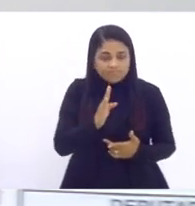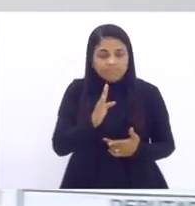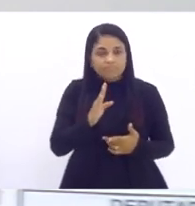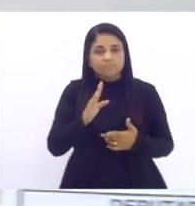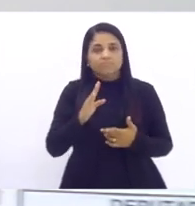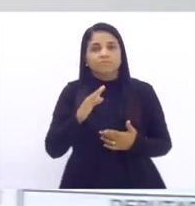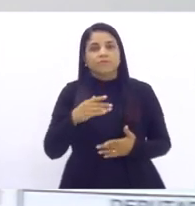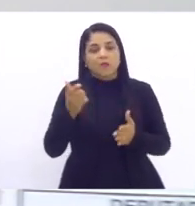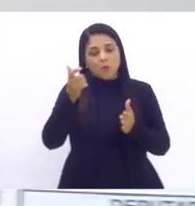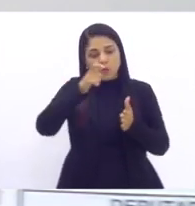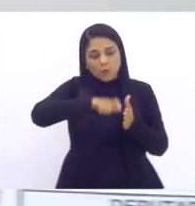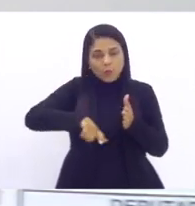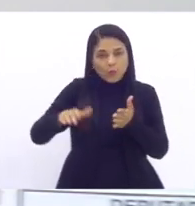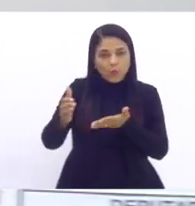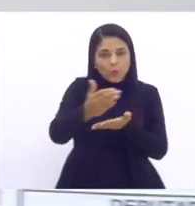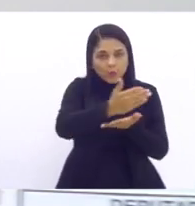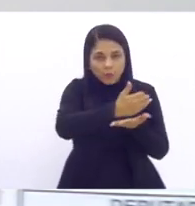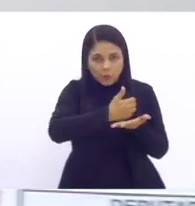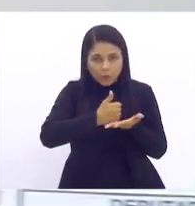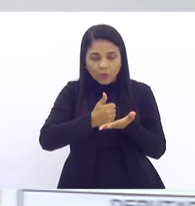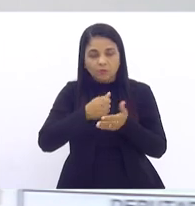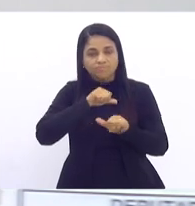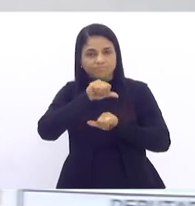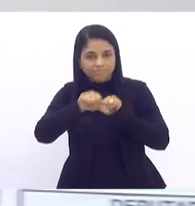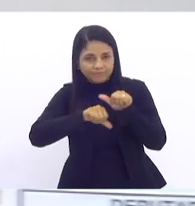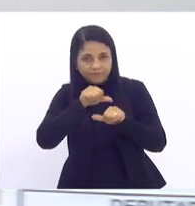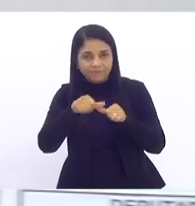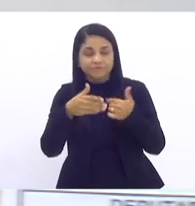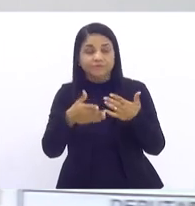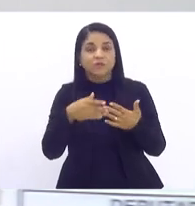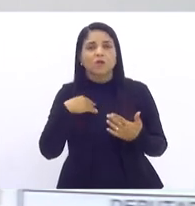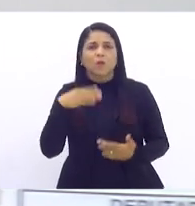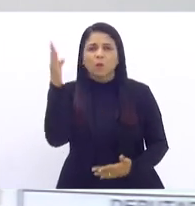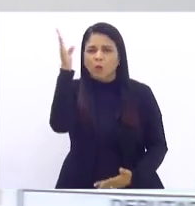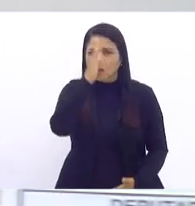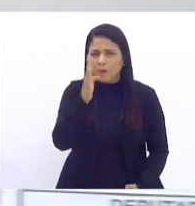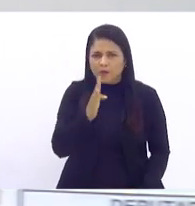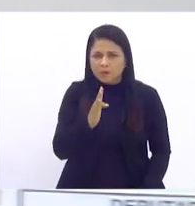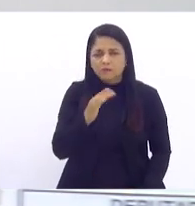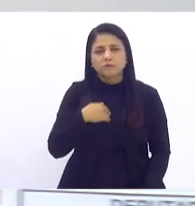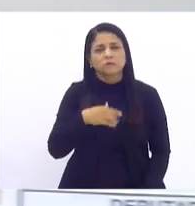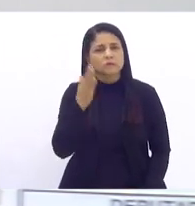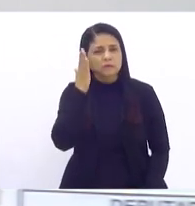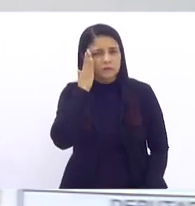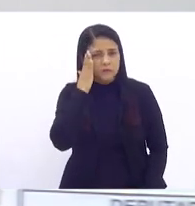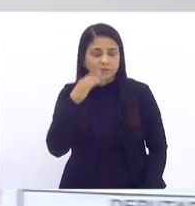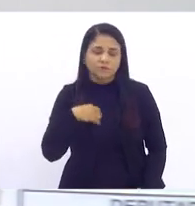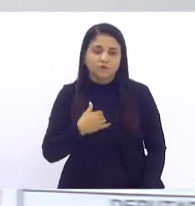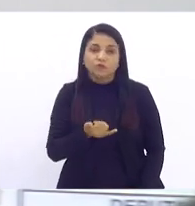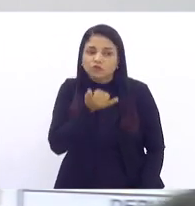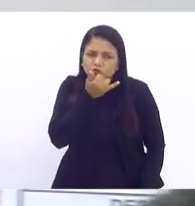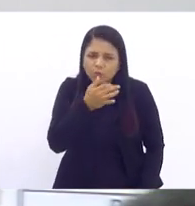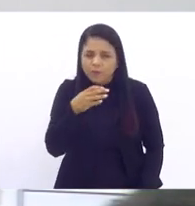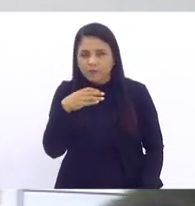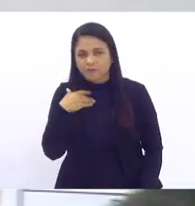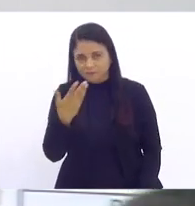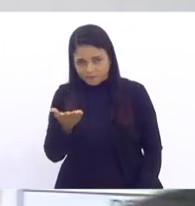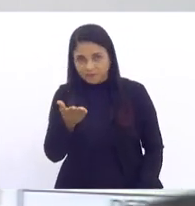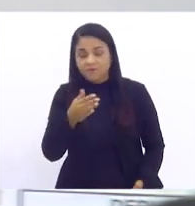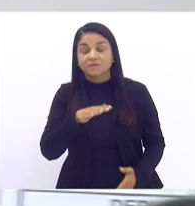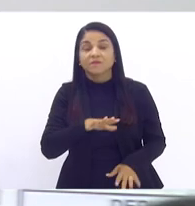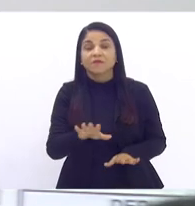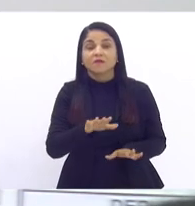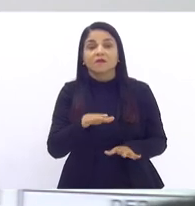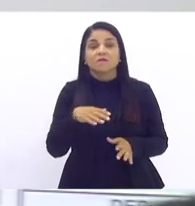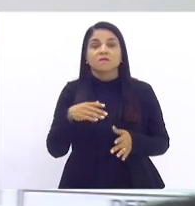Todos nós sabemos e estamos cansados de ouvir que o Brasil tem uma desculpa tem uma das